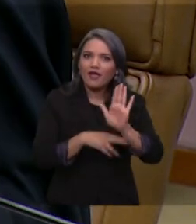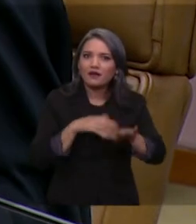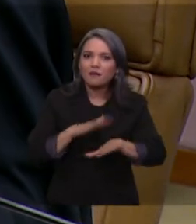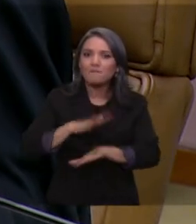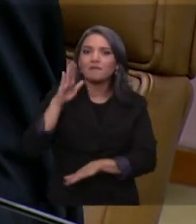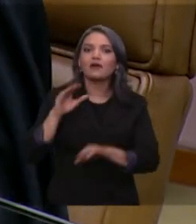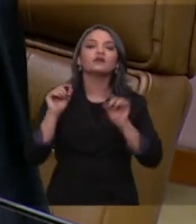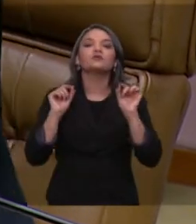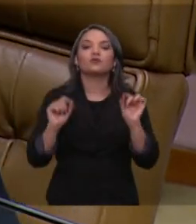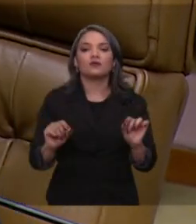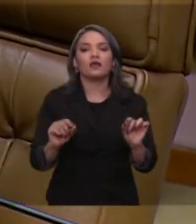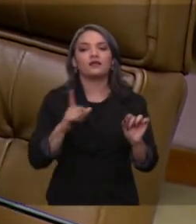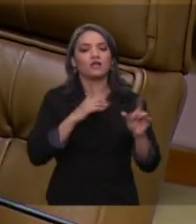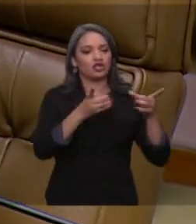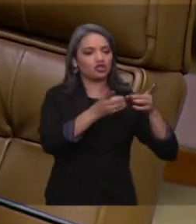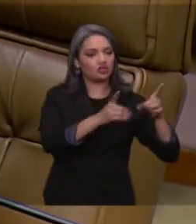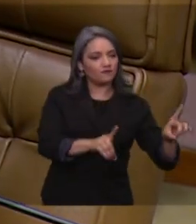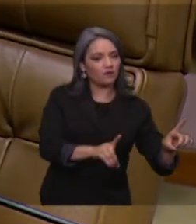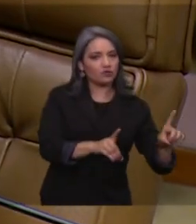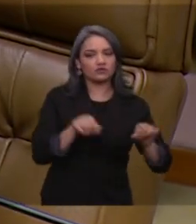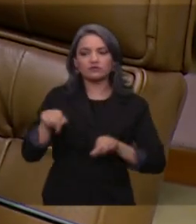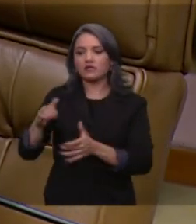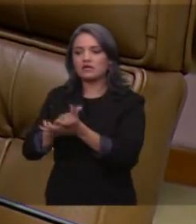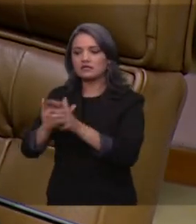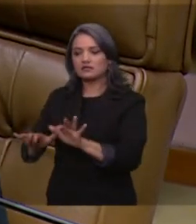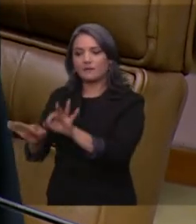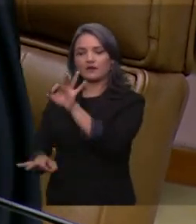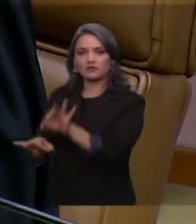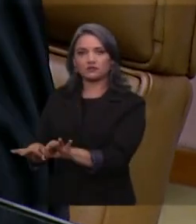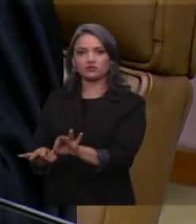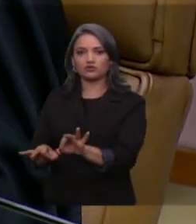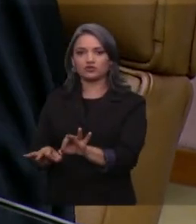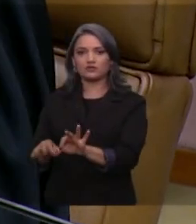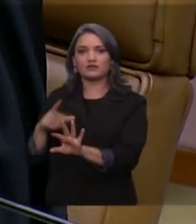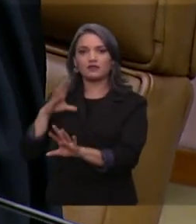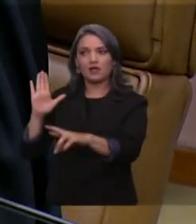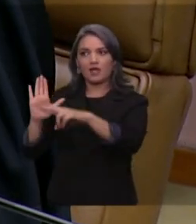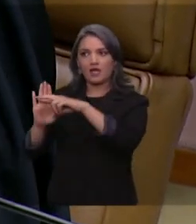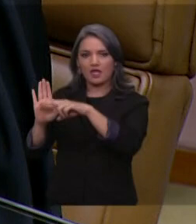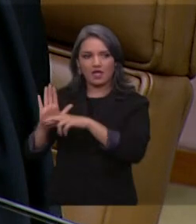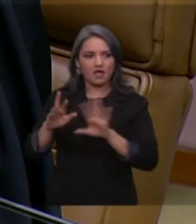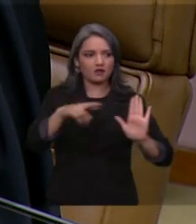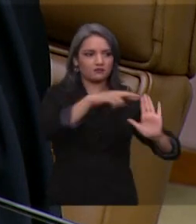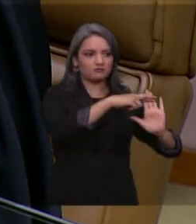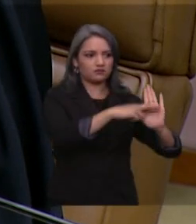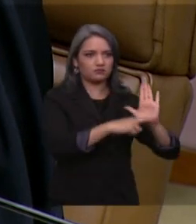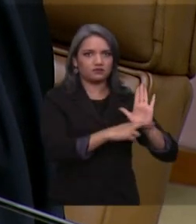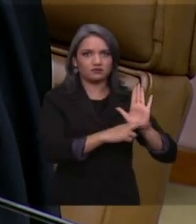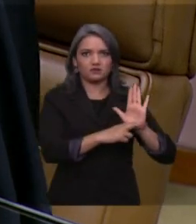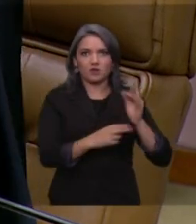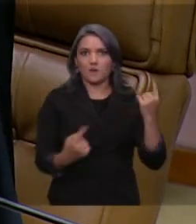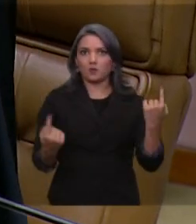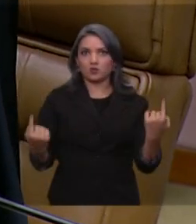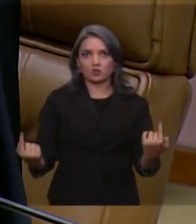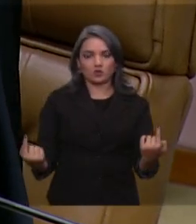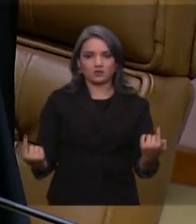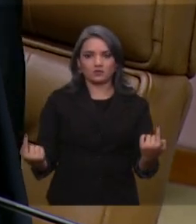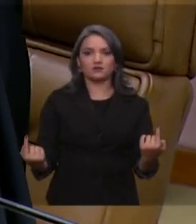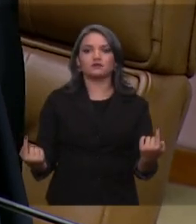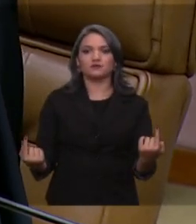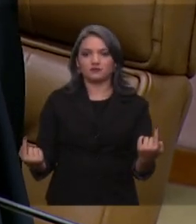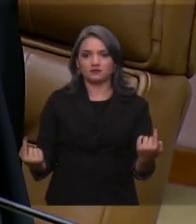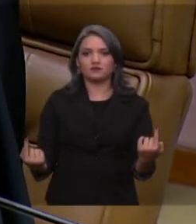de divórcio e os casos de separação judicial. Ou seja, para as duas espécies do